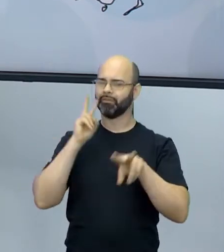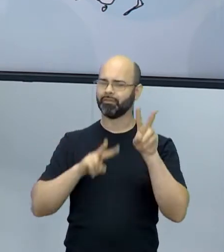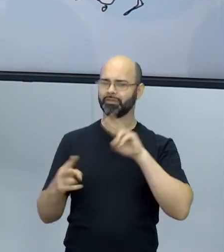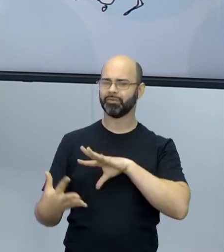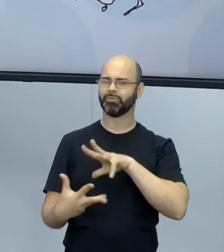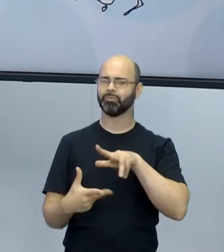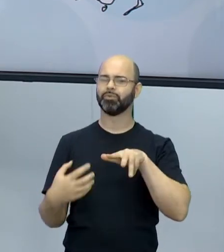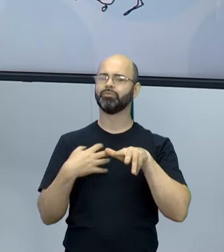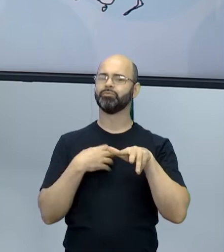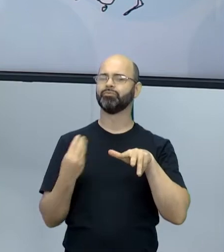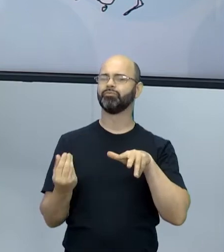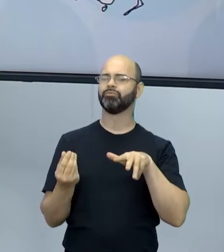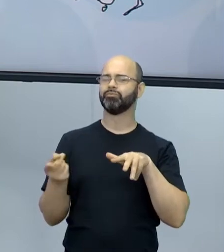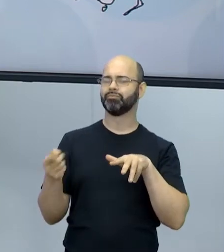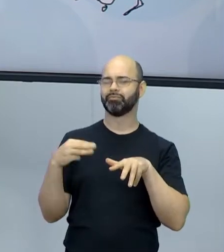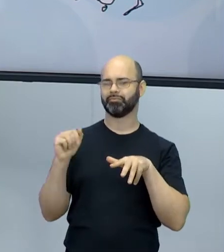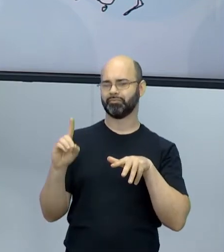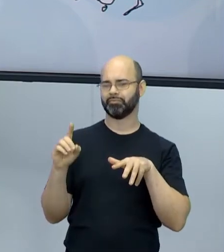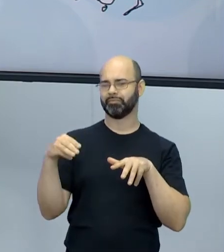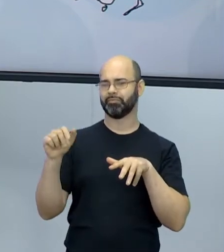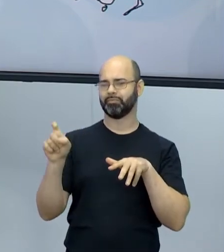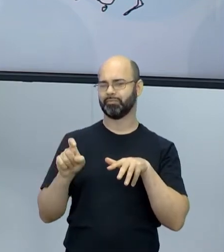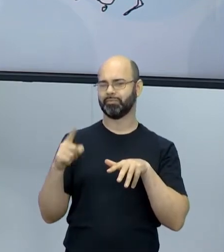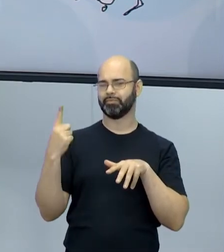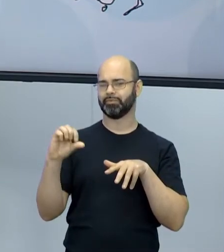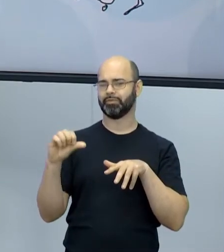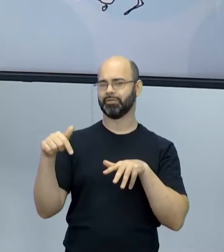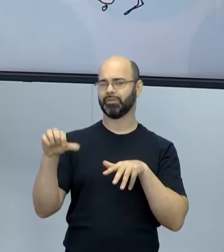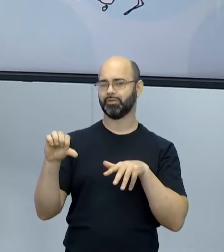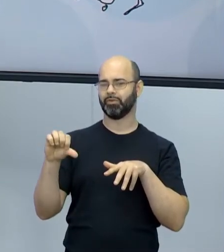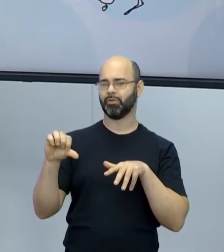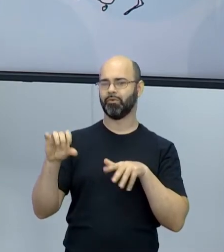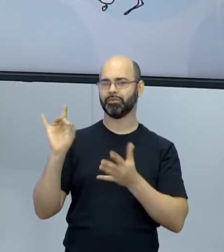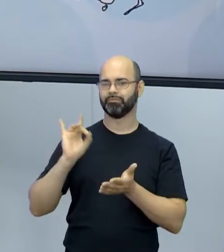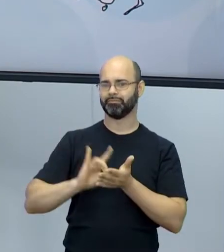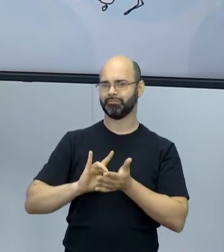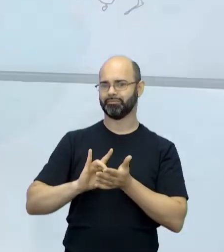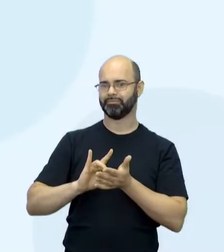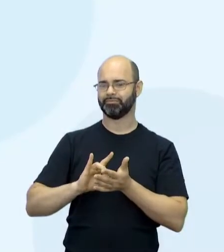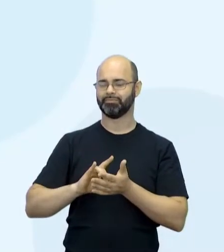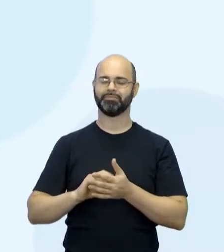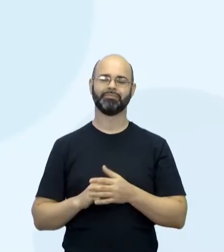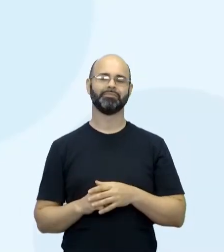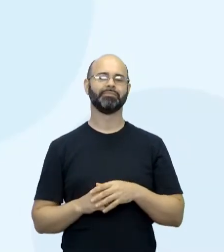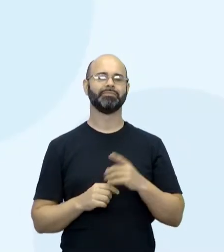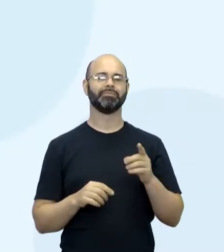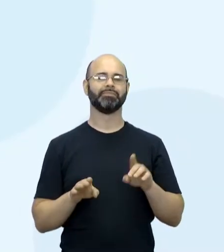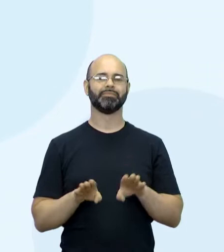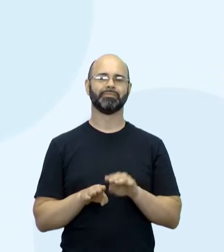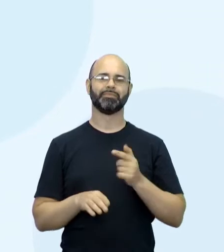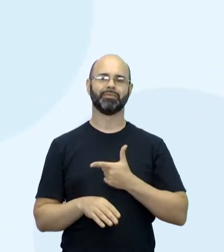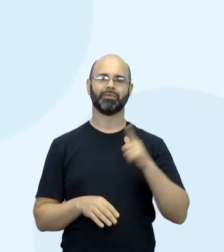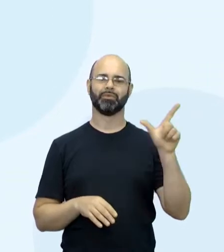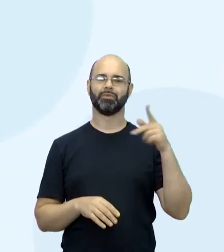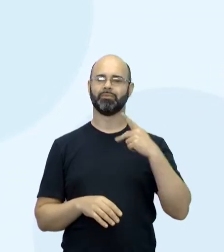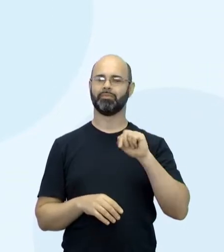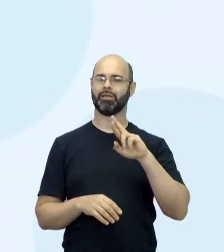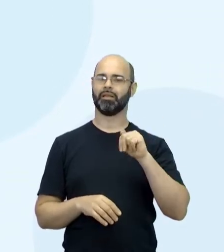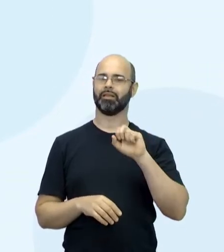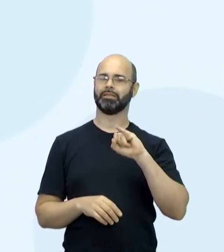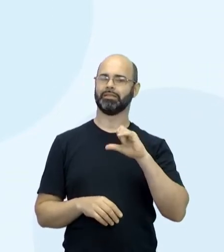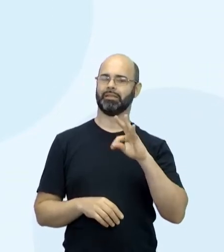mundo de Austrália, nesse Mad Max de 79 original? Vem outro, olha só. Tem um filme chamado